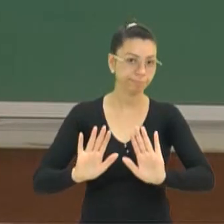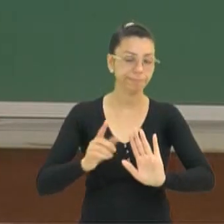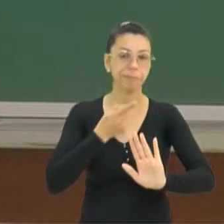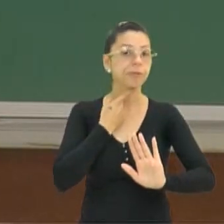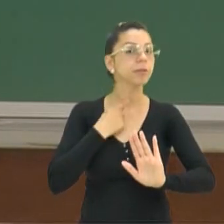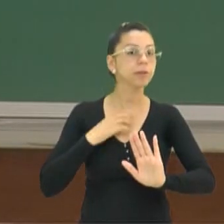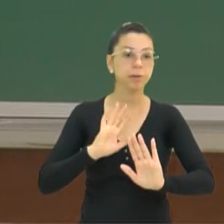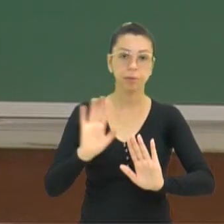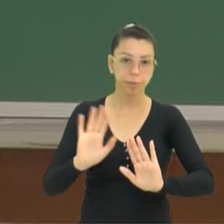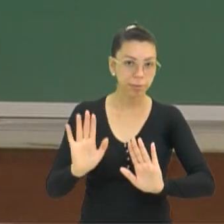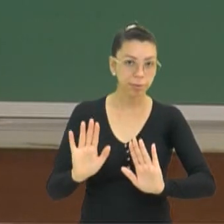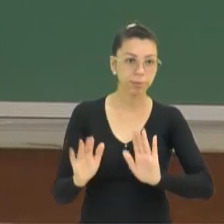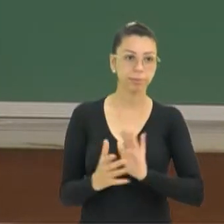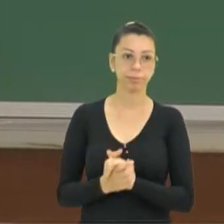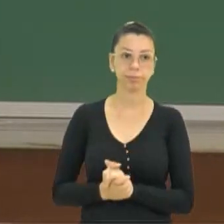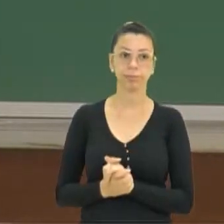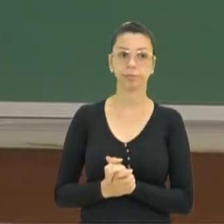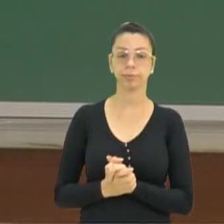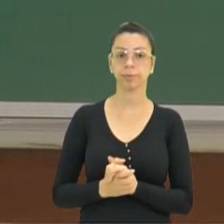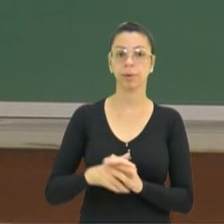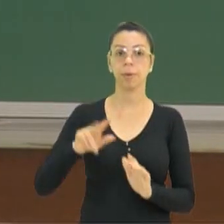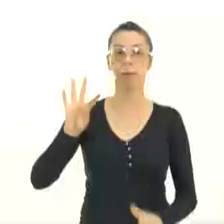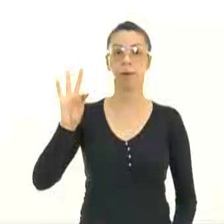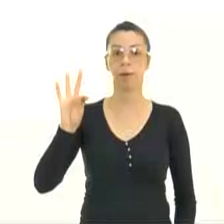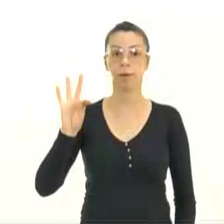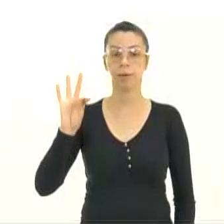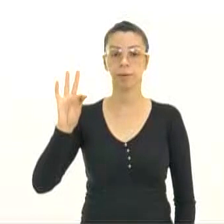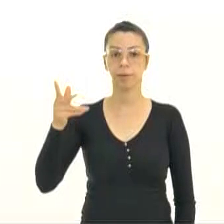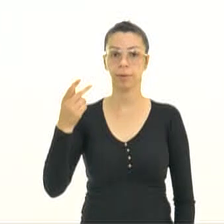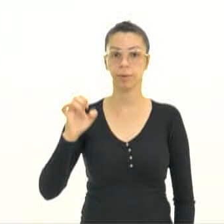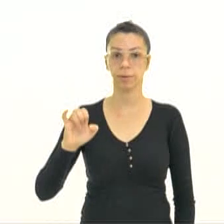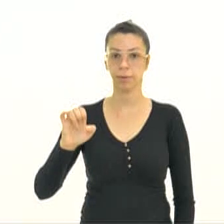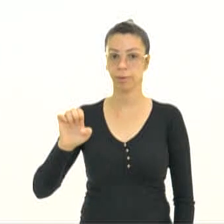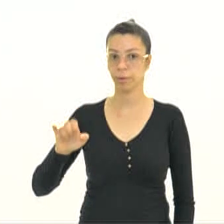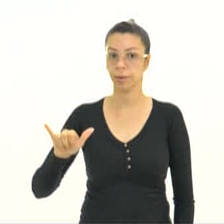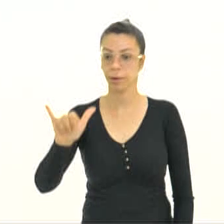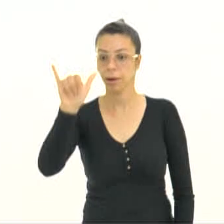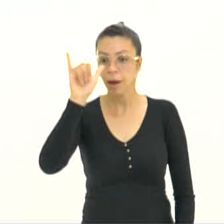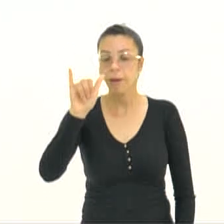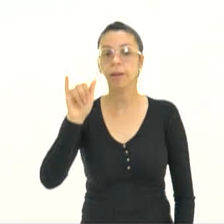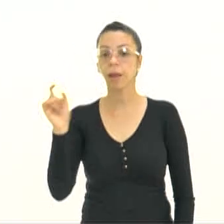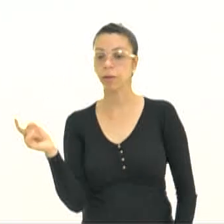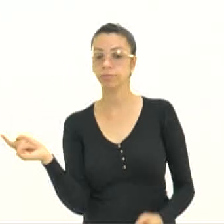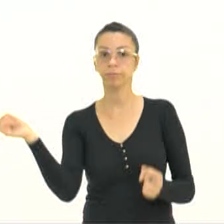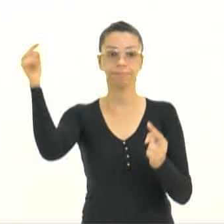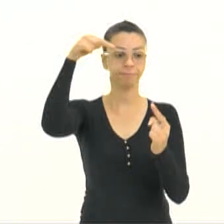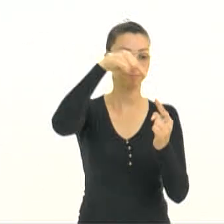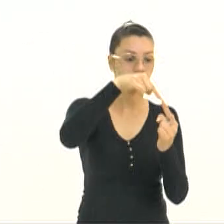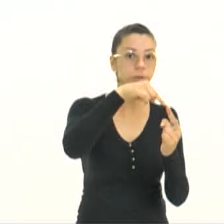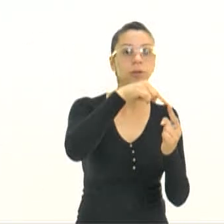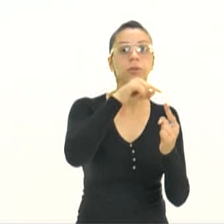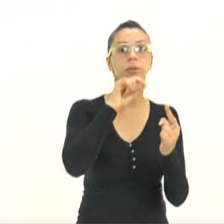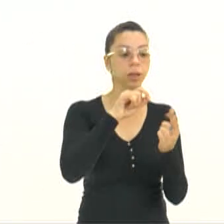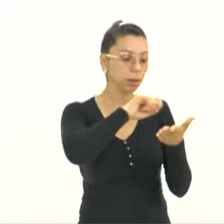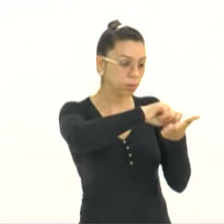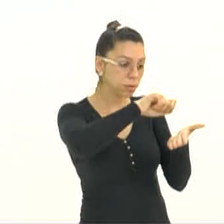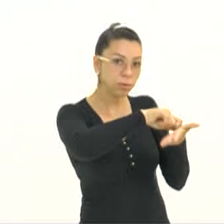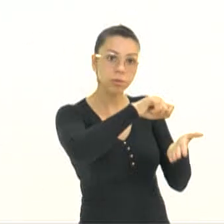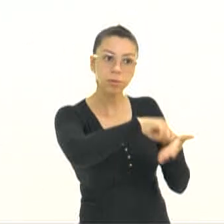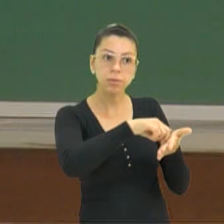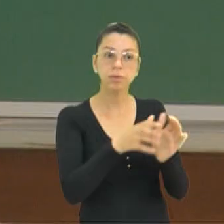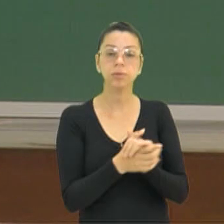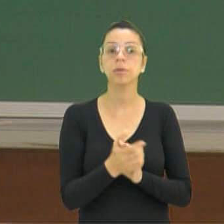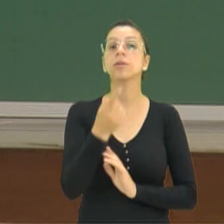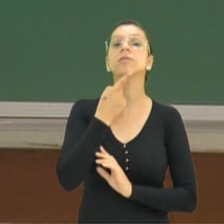desejam. Então ele está se referindo a writers, aos escritores, a fazer o que eles desejam. Eles quem?